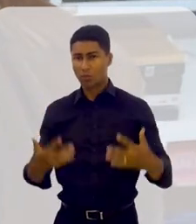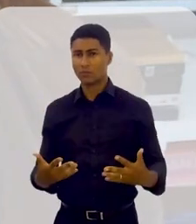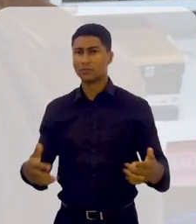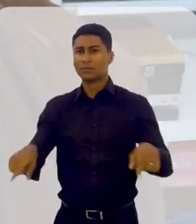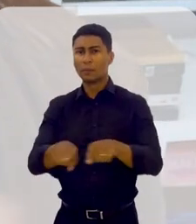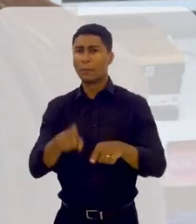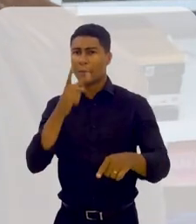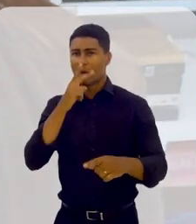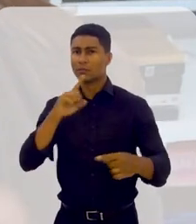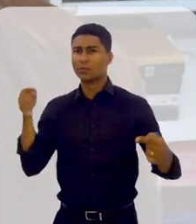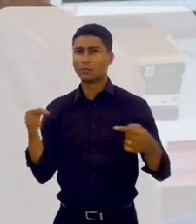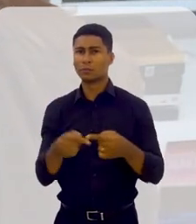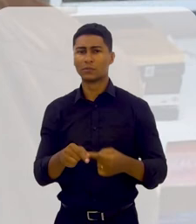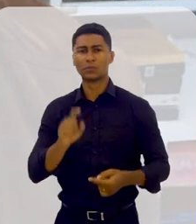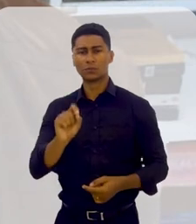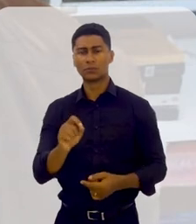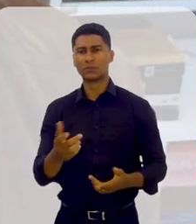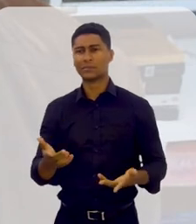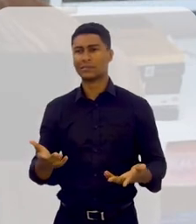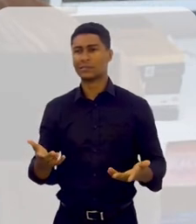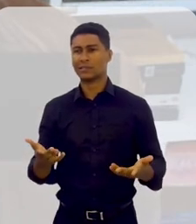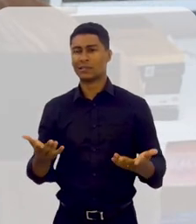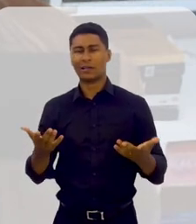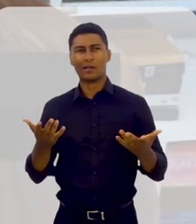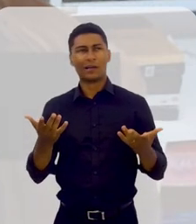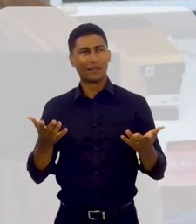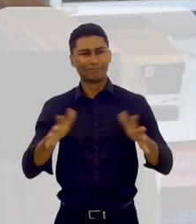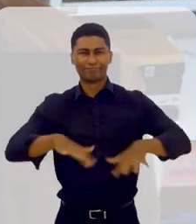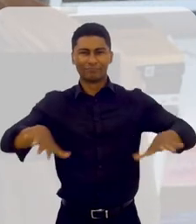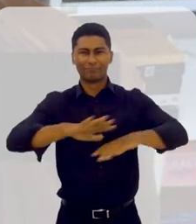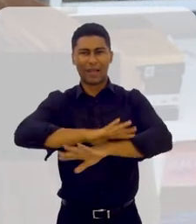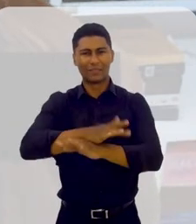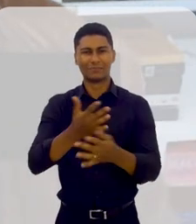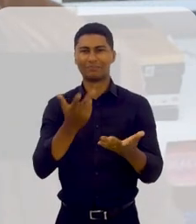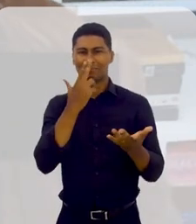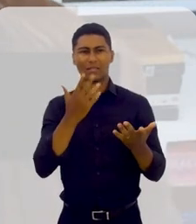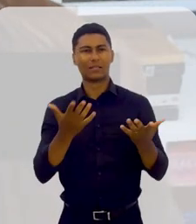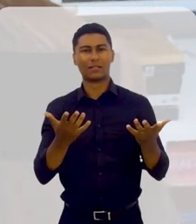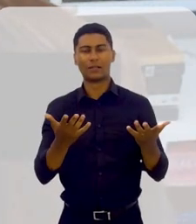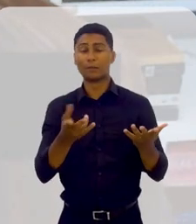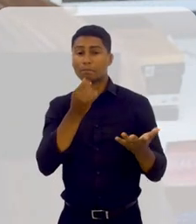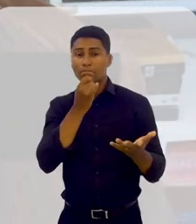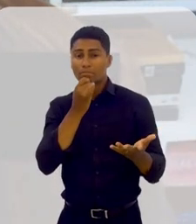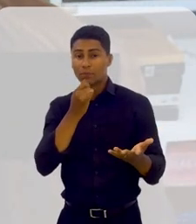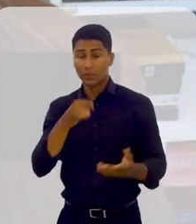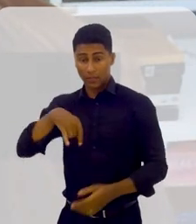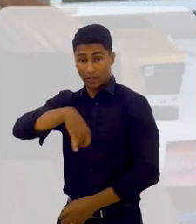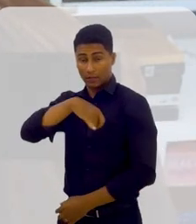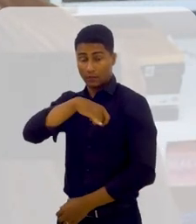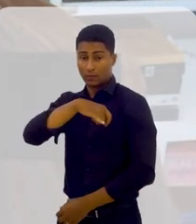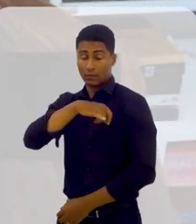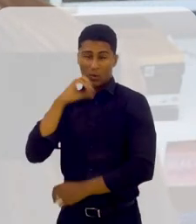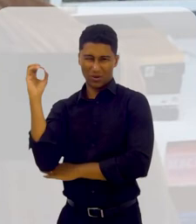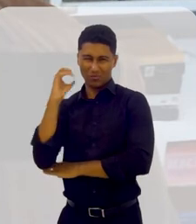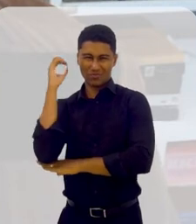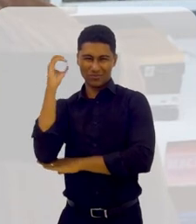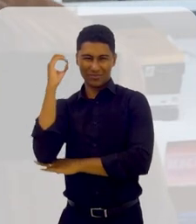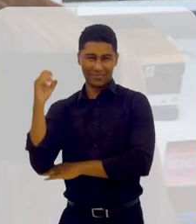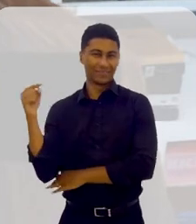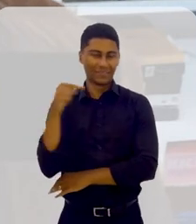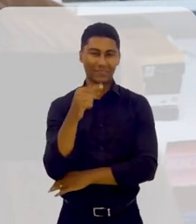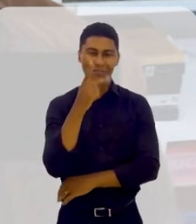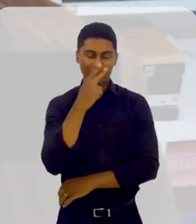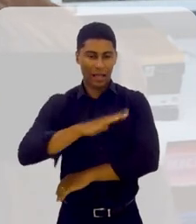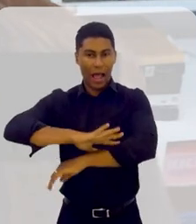aí também um aspecto contraditório dessa questão. Ou seja, o fato de ser mais explícito o racismo no Rio Grande do